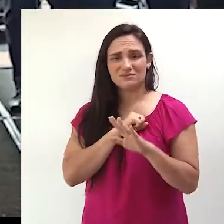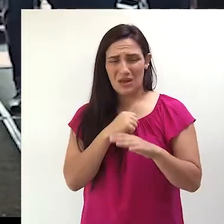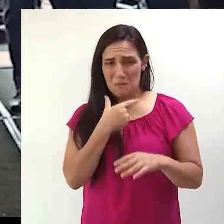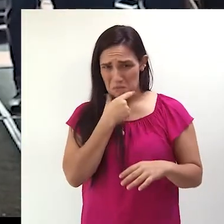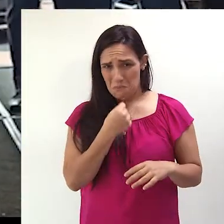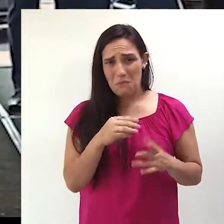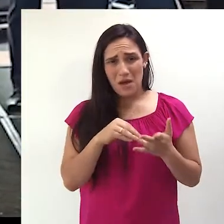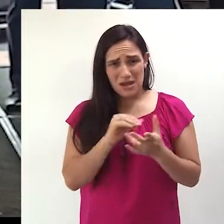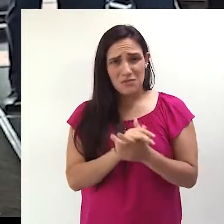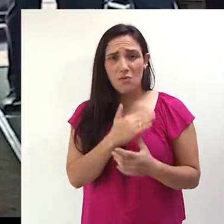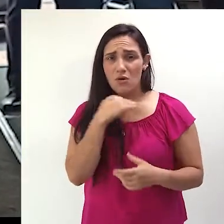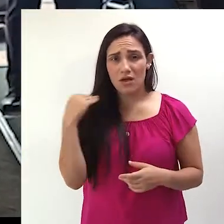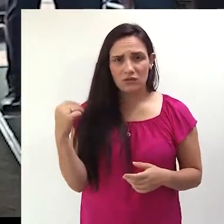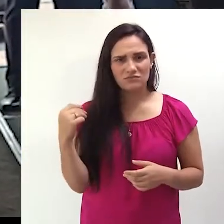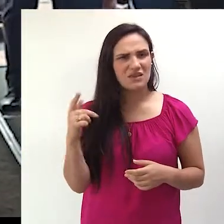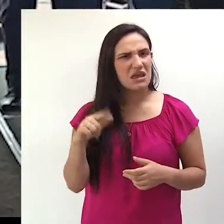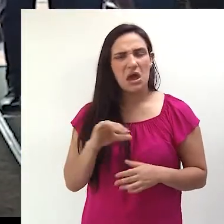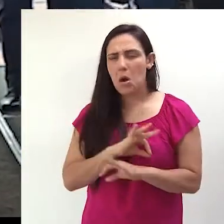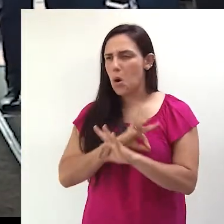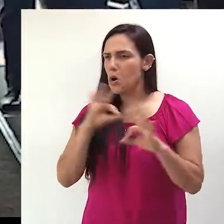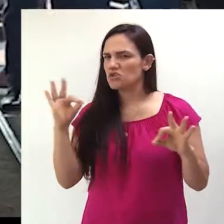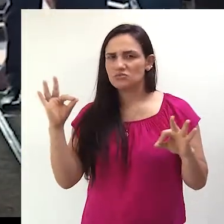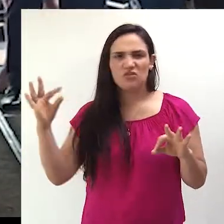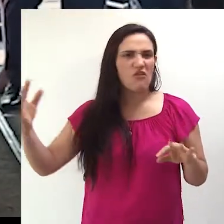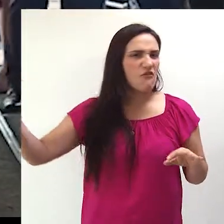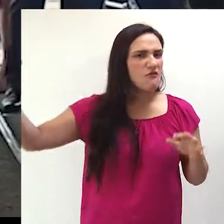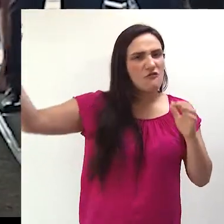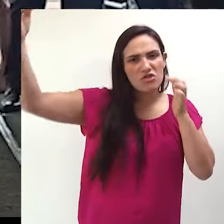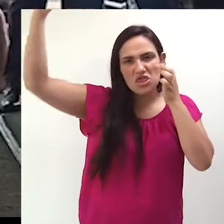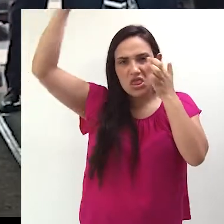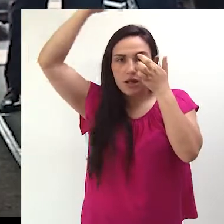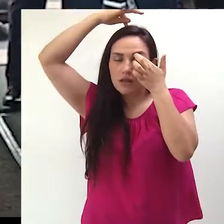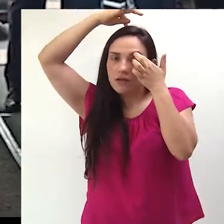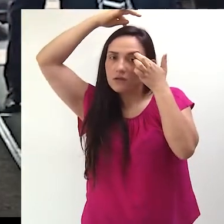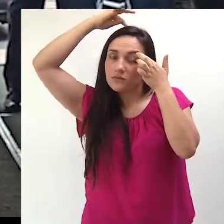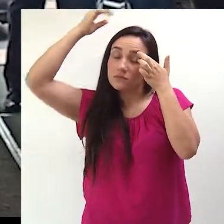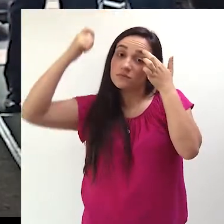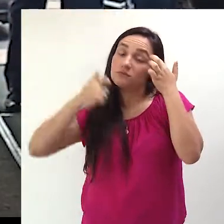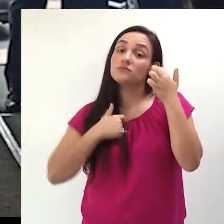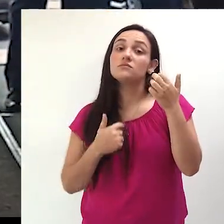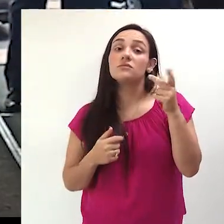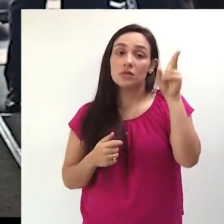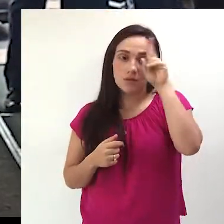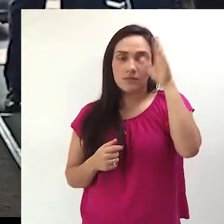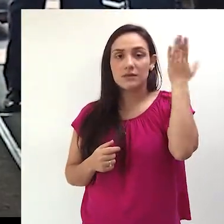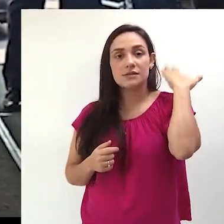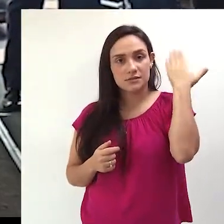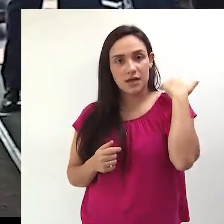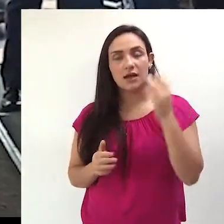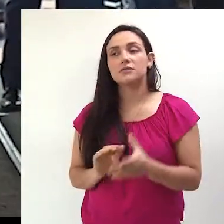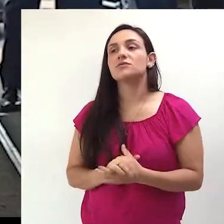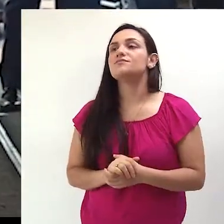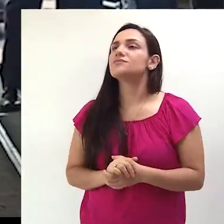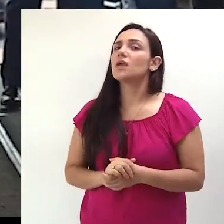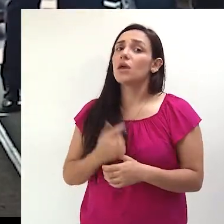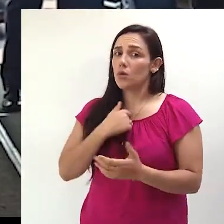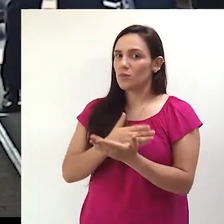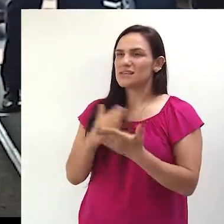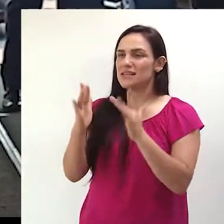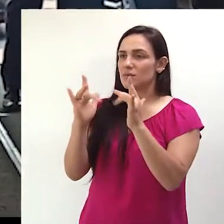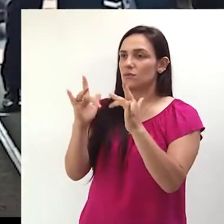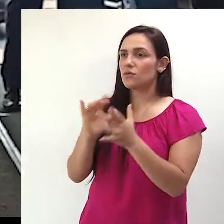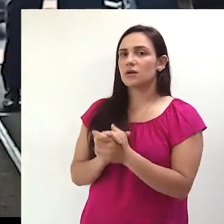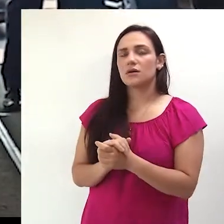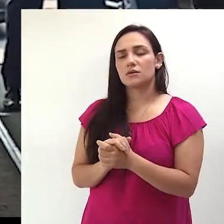a policial. Eu lembro que quando eu o conheci, quando nós começamos a namorar, a primeira coisa que ele me